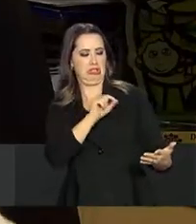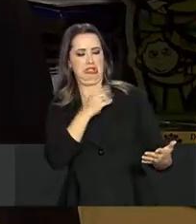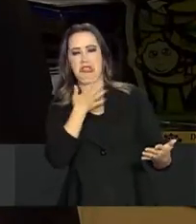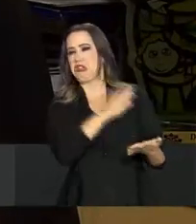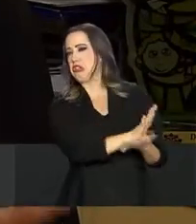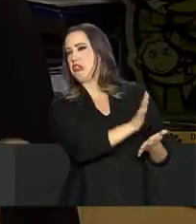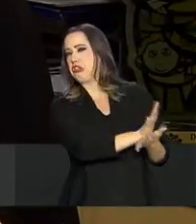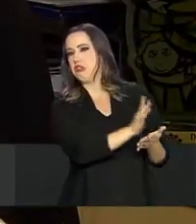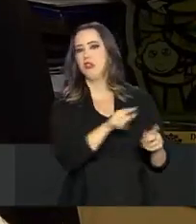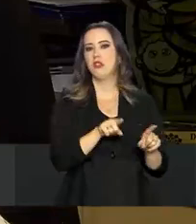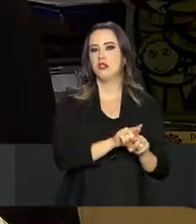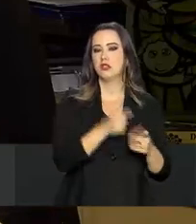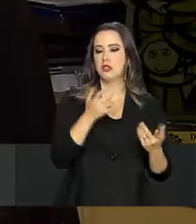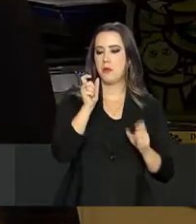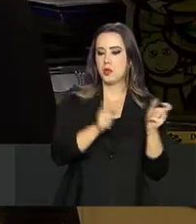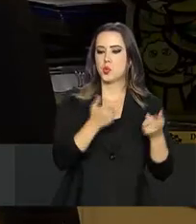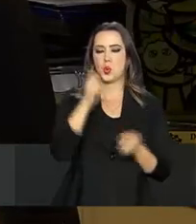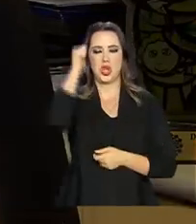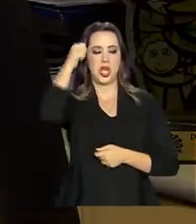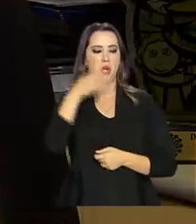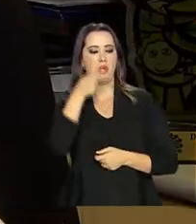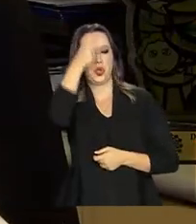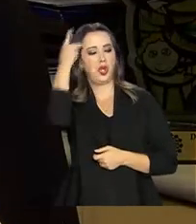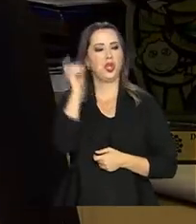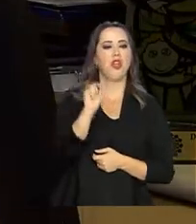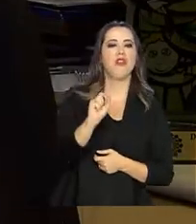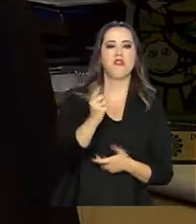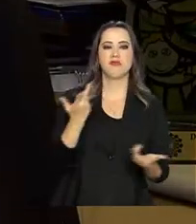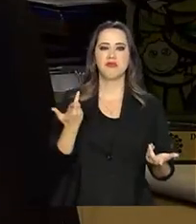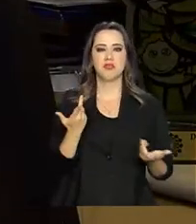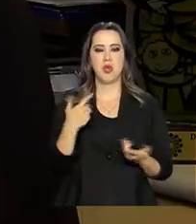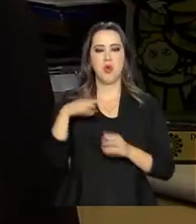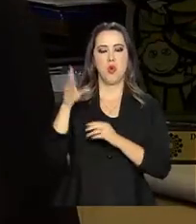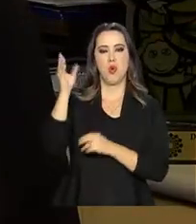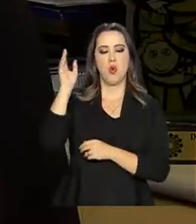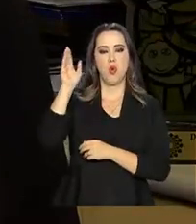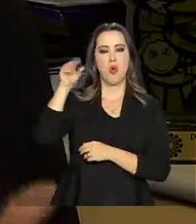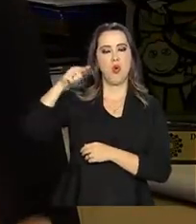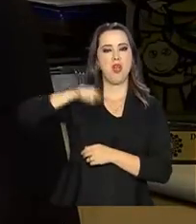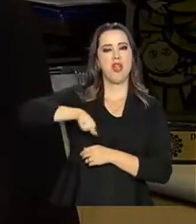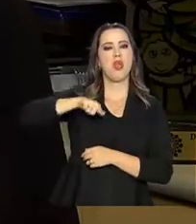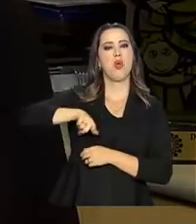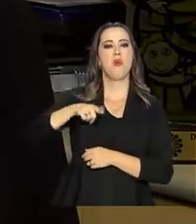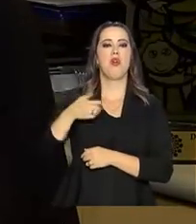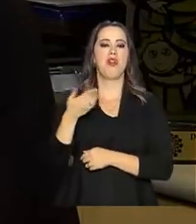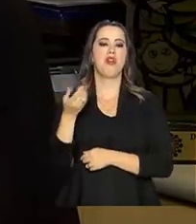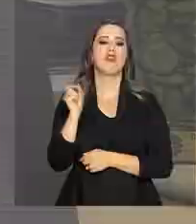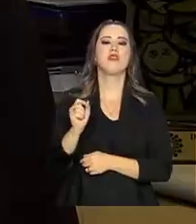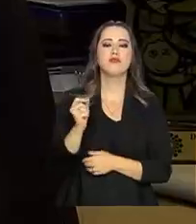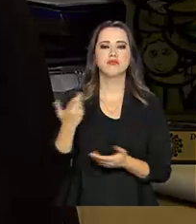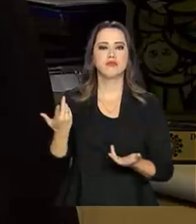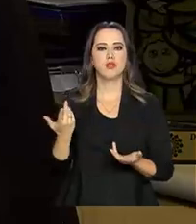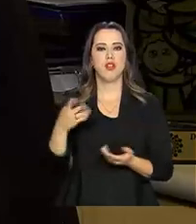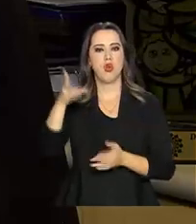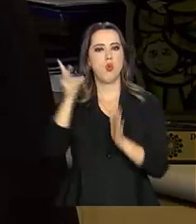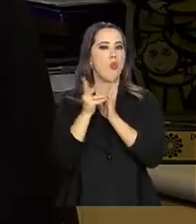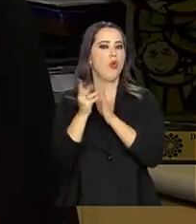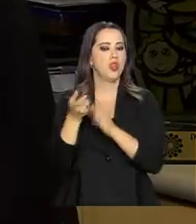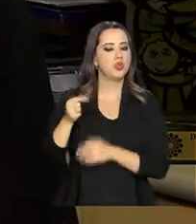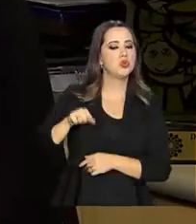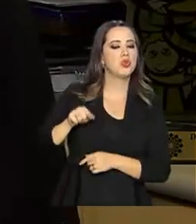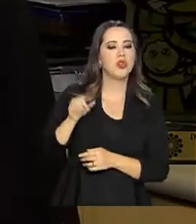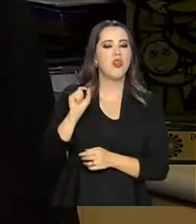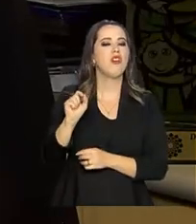essas pessoas que são esses negros como eles limitem quem são os quilombolas quem são os indígenas onde estão os indígenas quando a gente leva esse